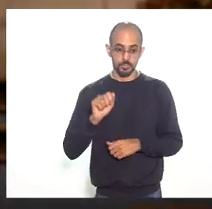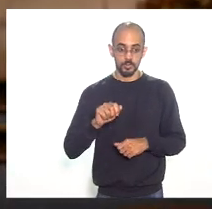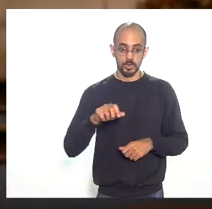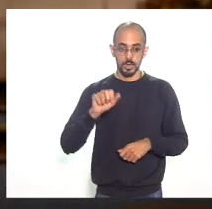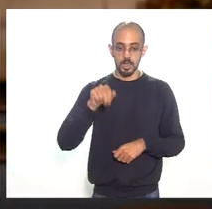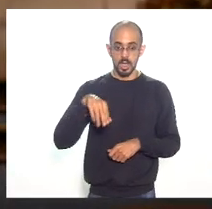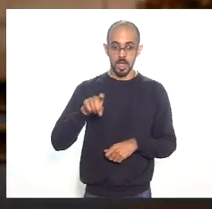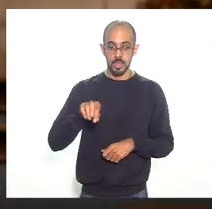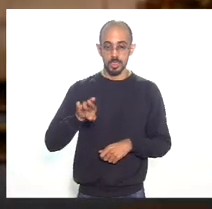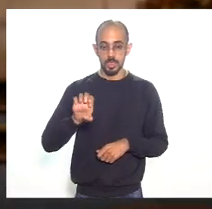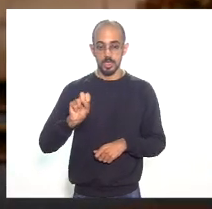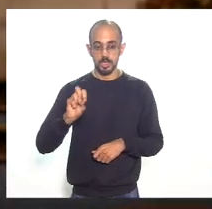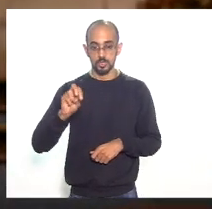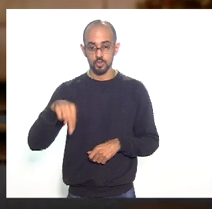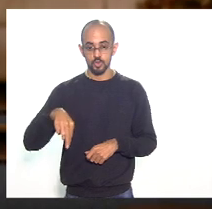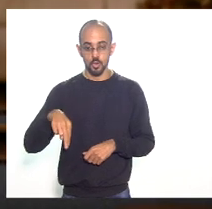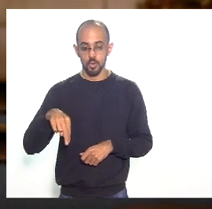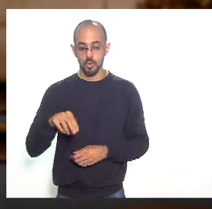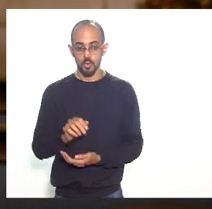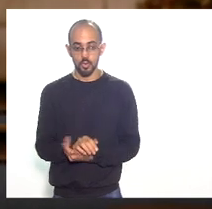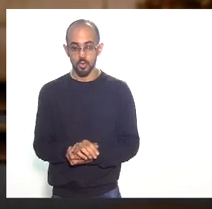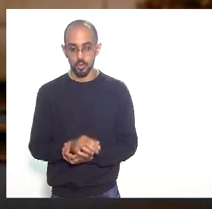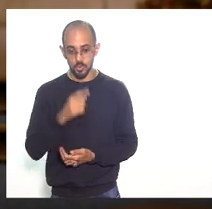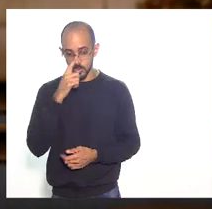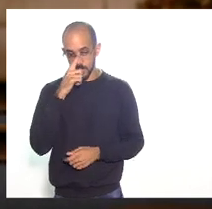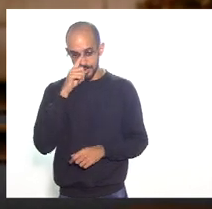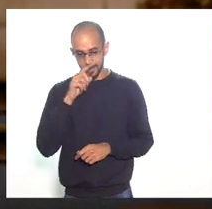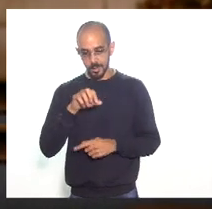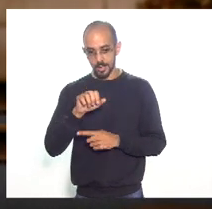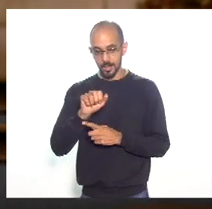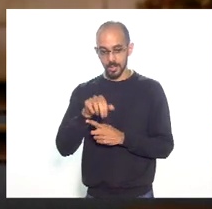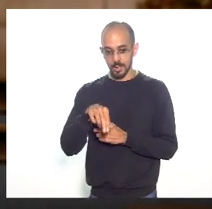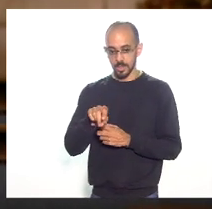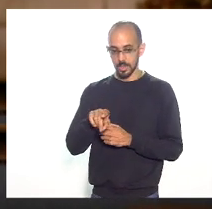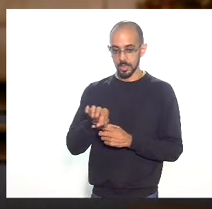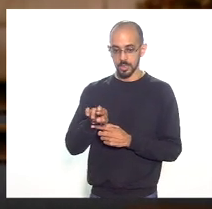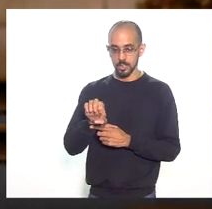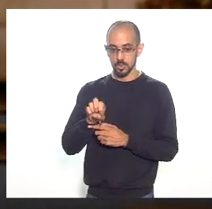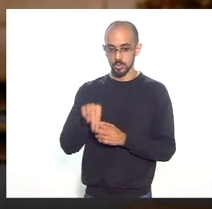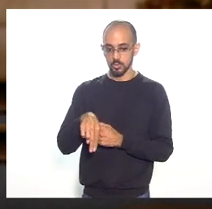Anderson Alexandre. Deputado Anderson Alexandre.